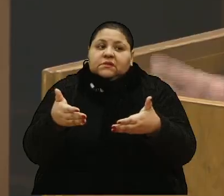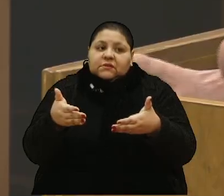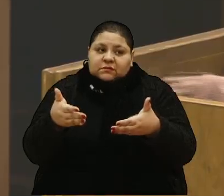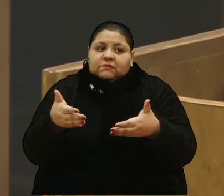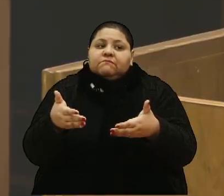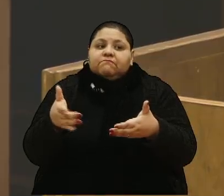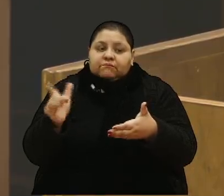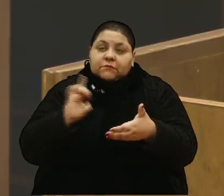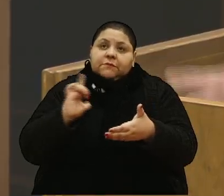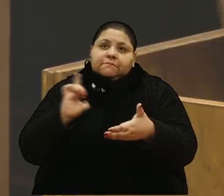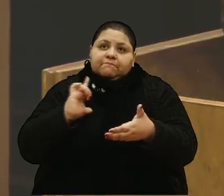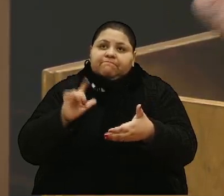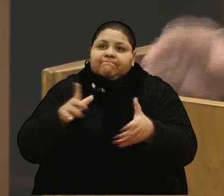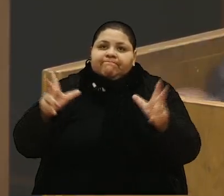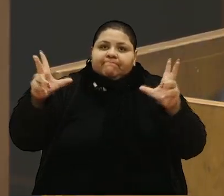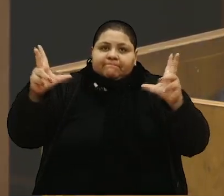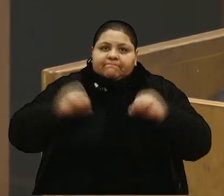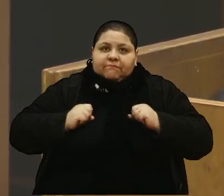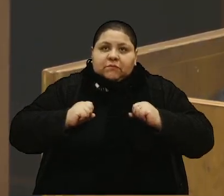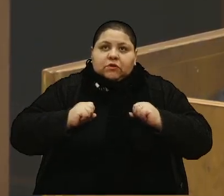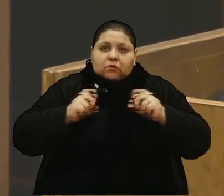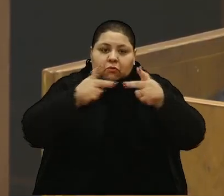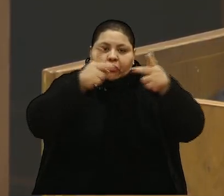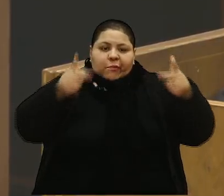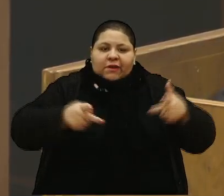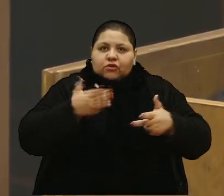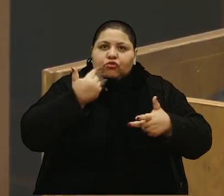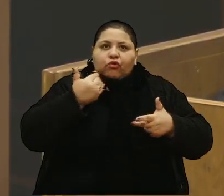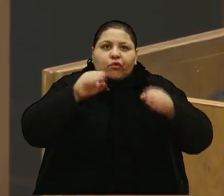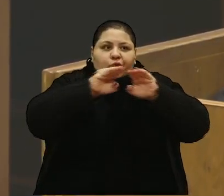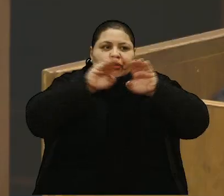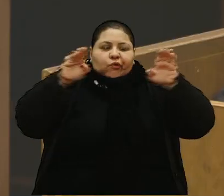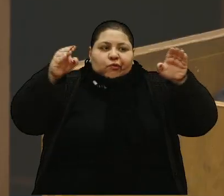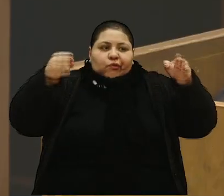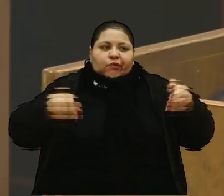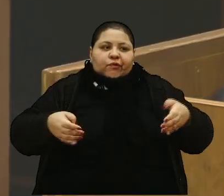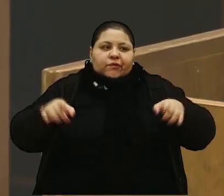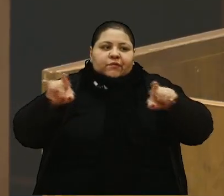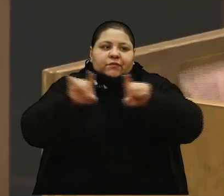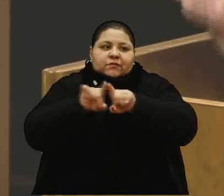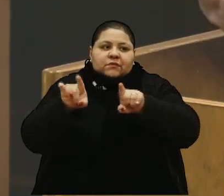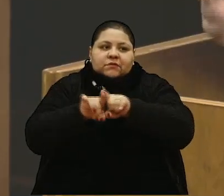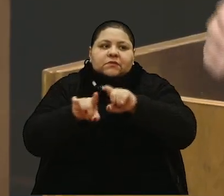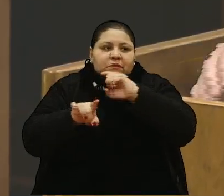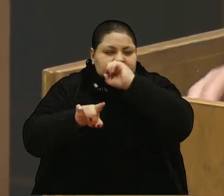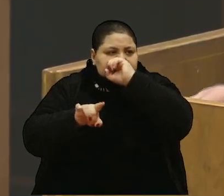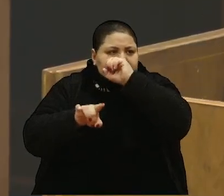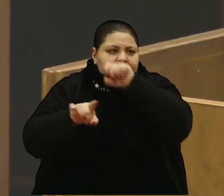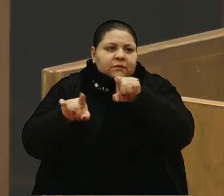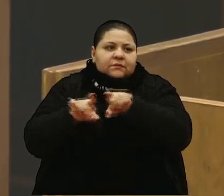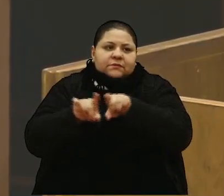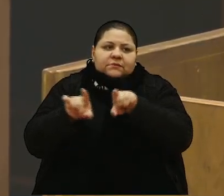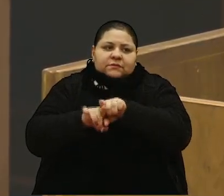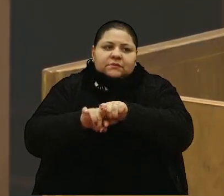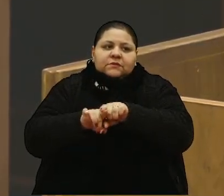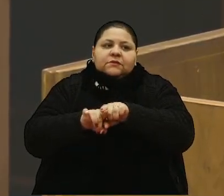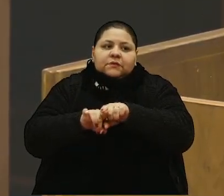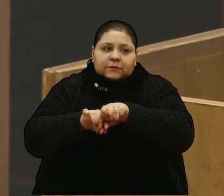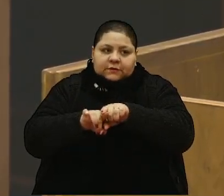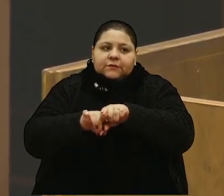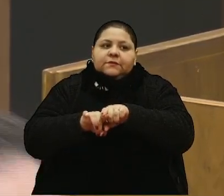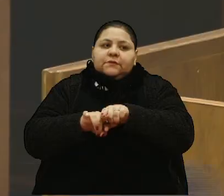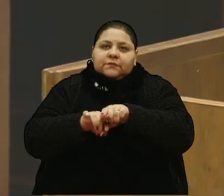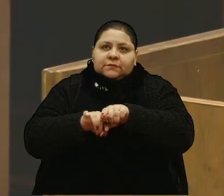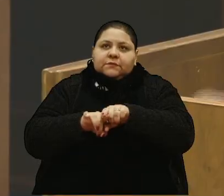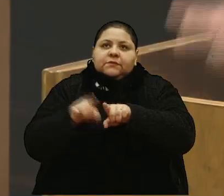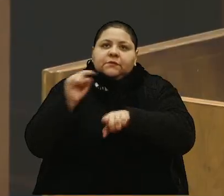De capim, vocês não mereceriam ter um prato de comida na mesa. Porque vocês não valorizam quem produz.